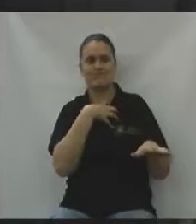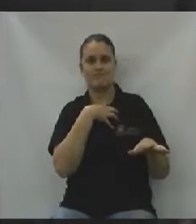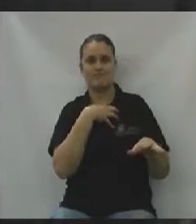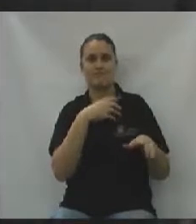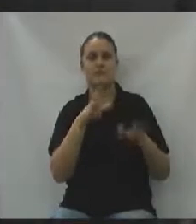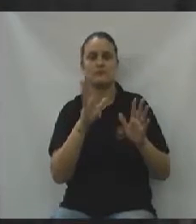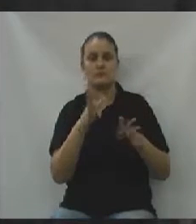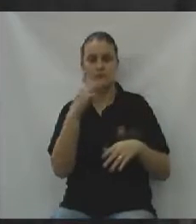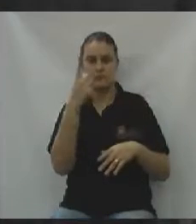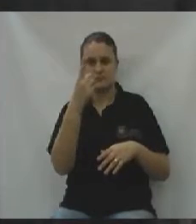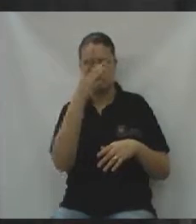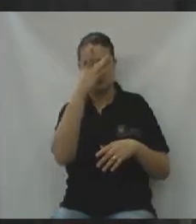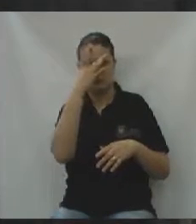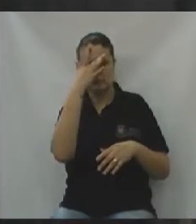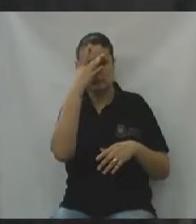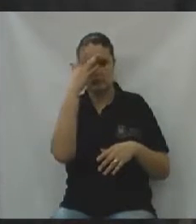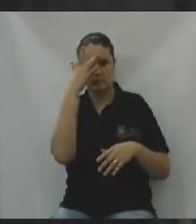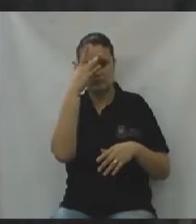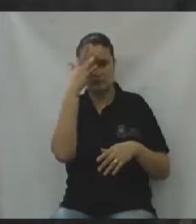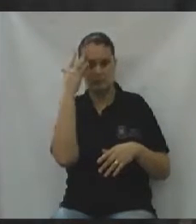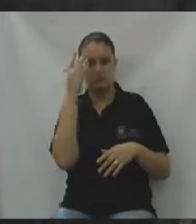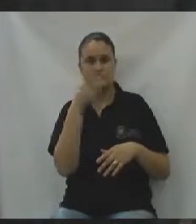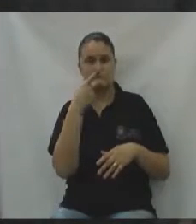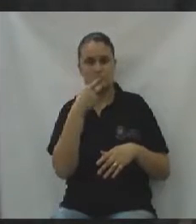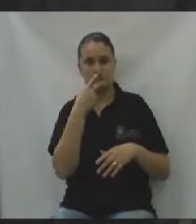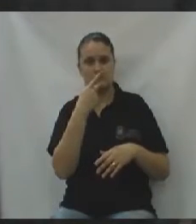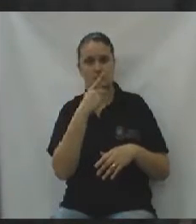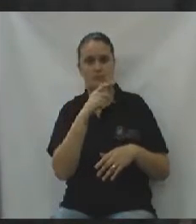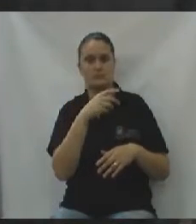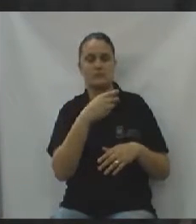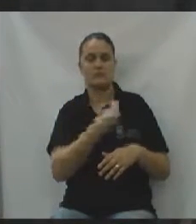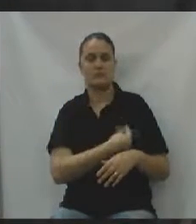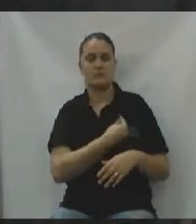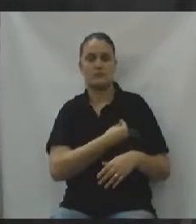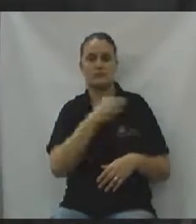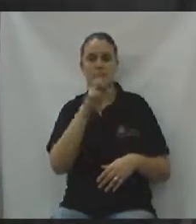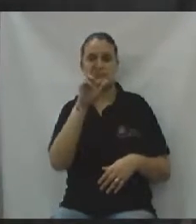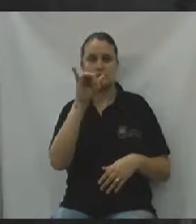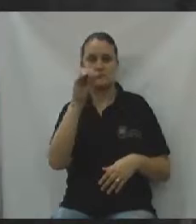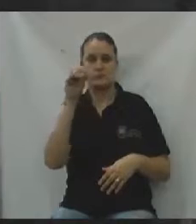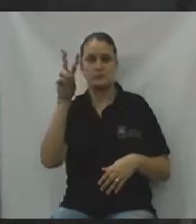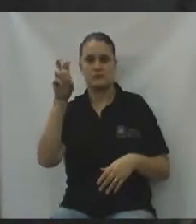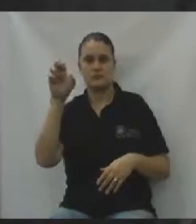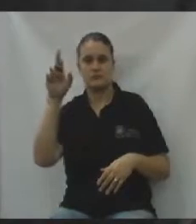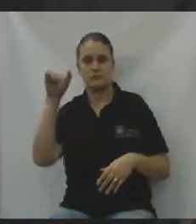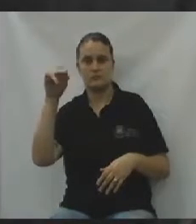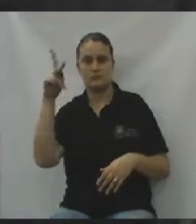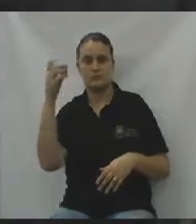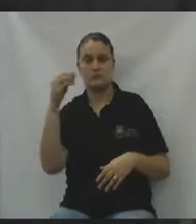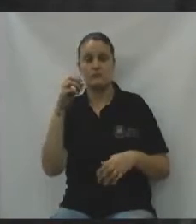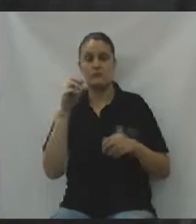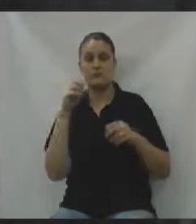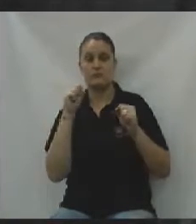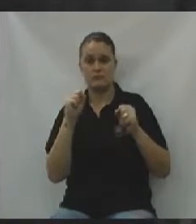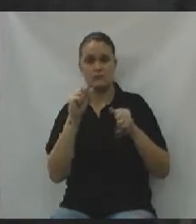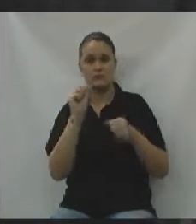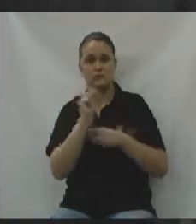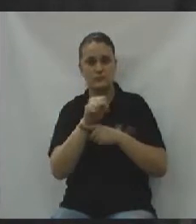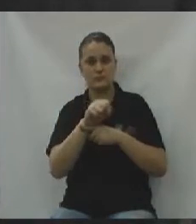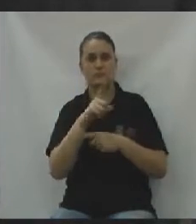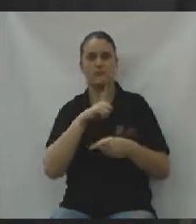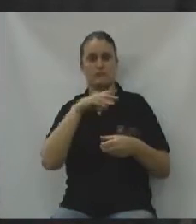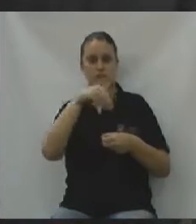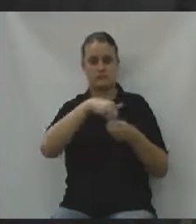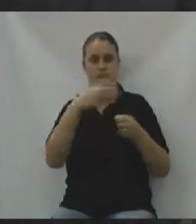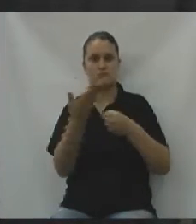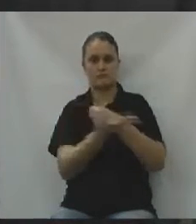uma delas se manifestou hoje, que é do Rio Vermelho. Enfim, para que possamos, sim, quando votarmos